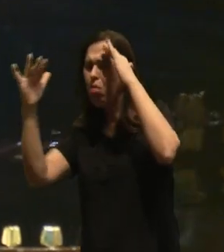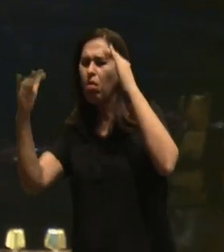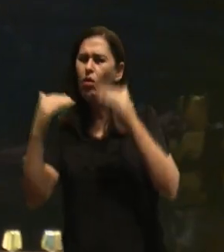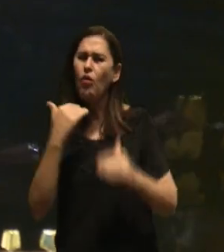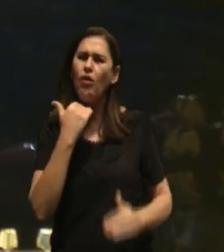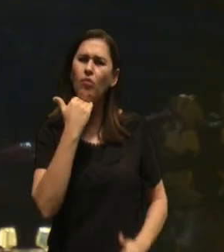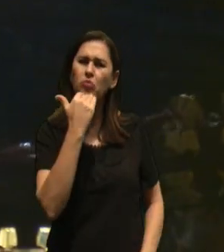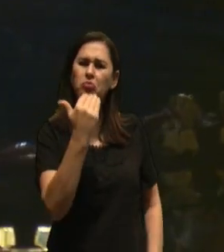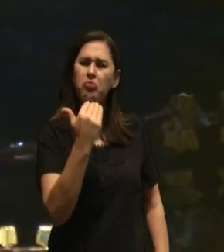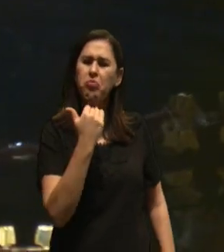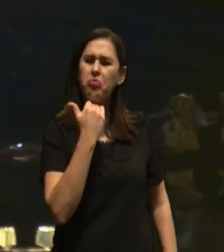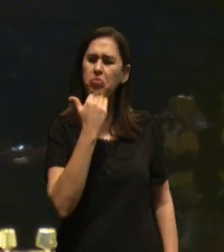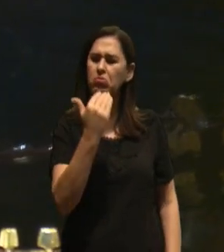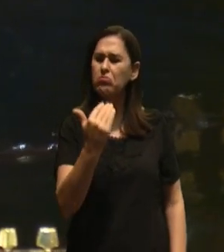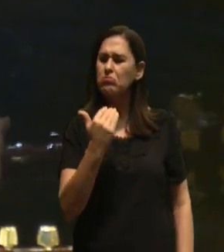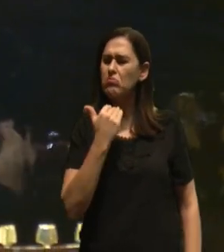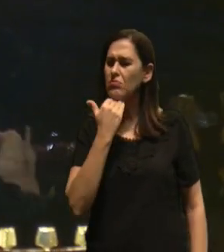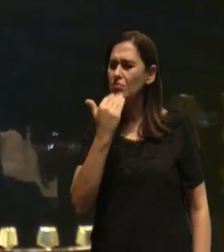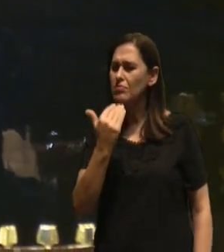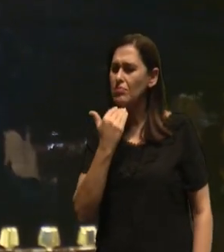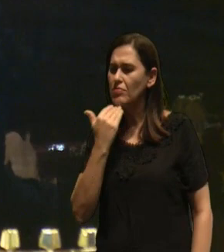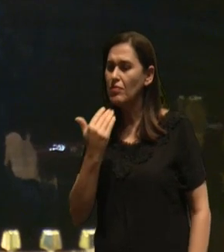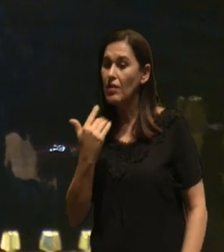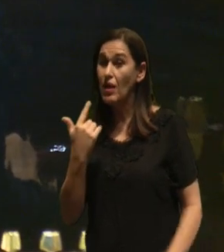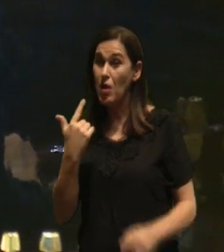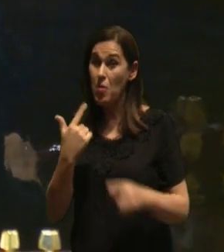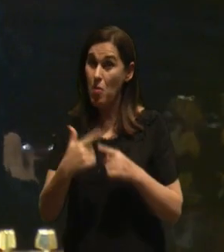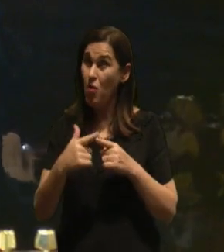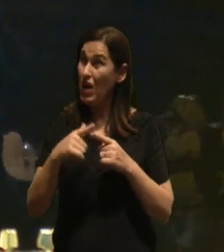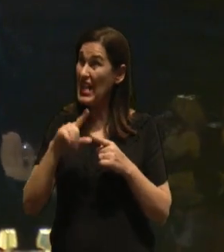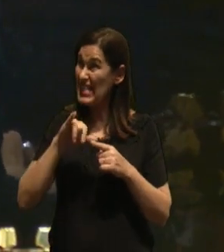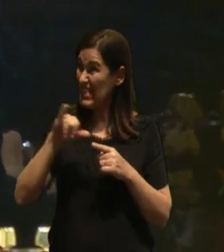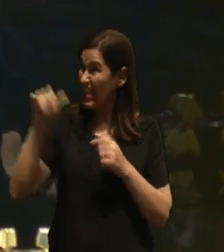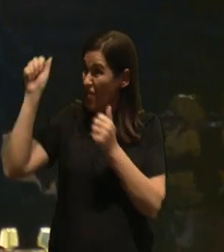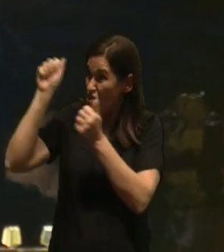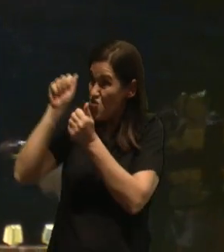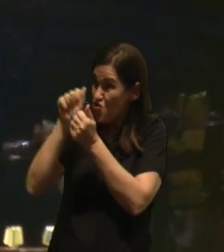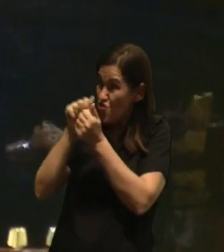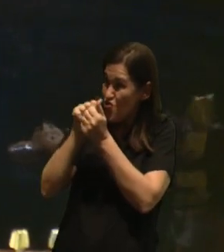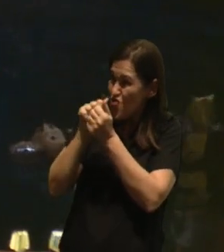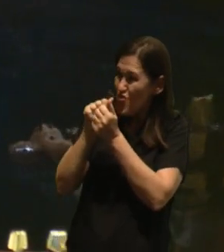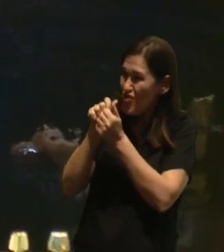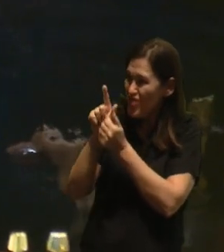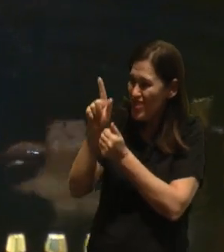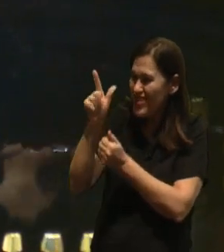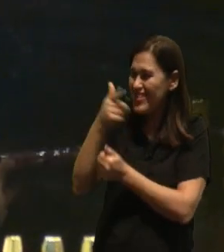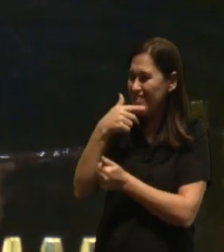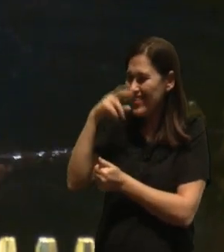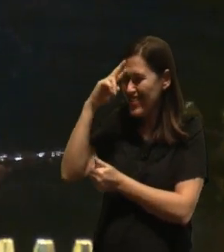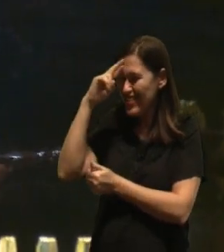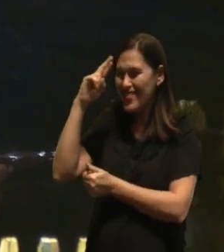vão. Pois quem vive ao teu lado, Senhor,